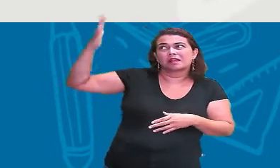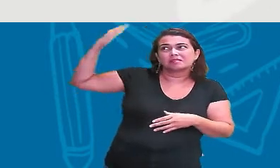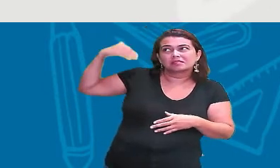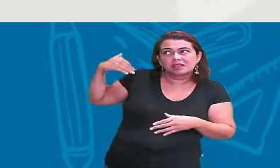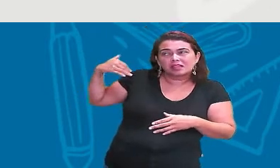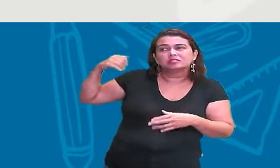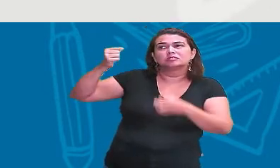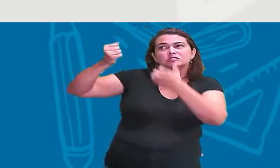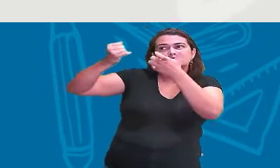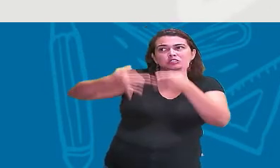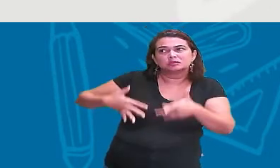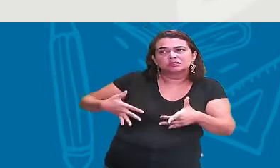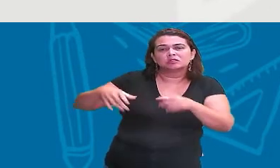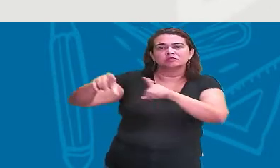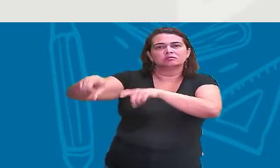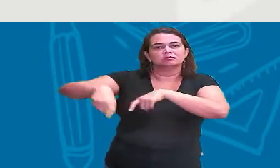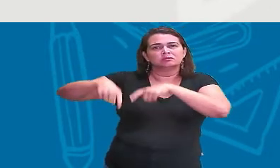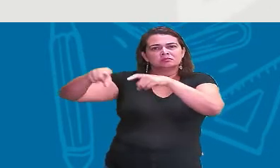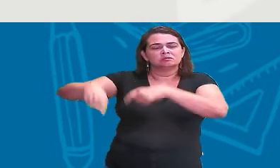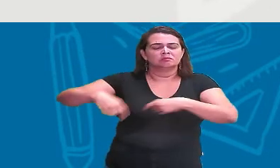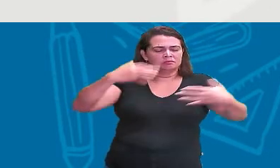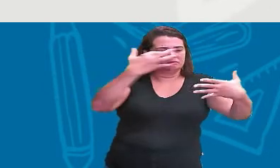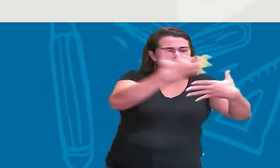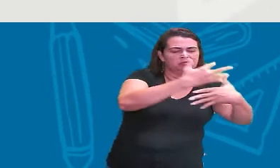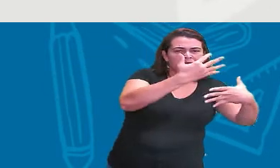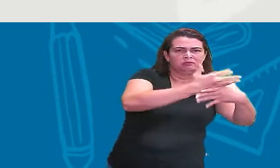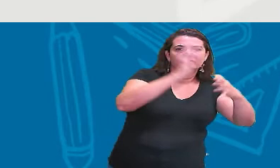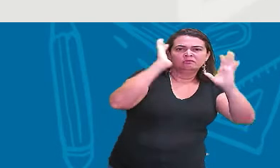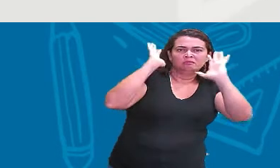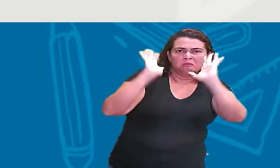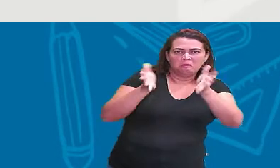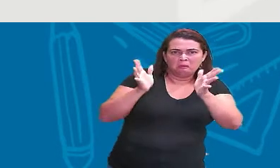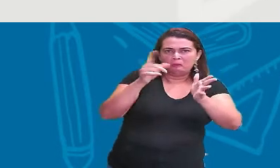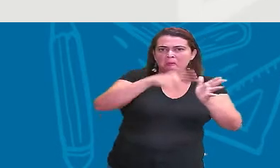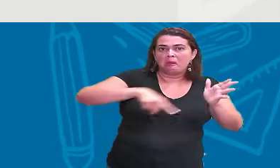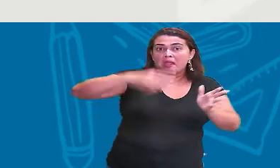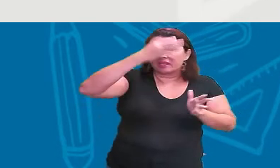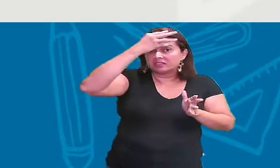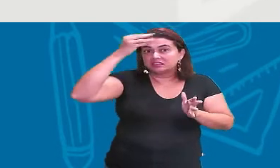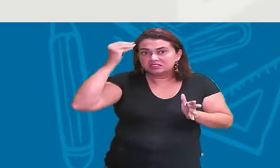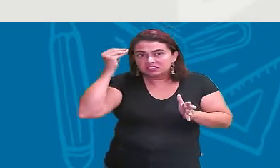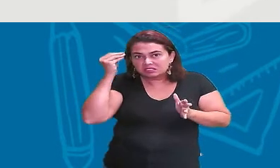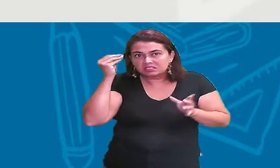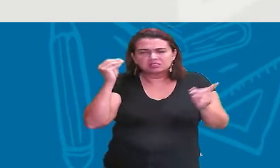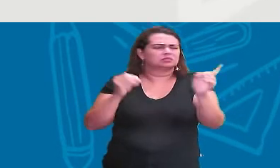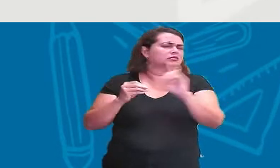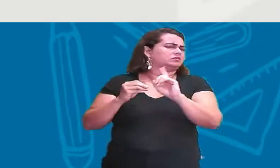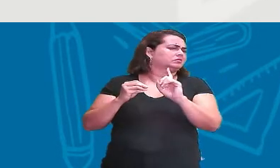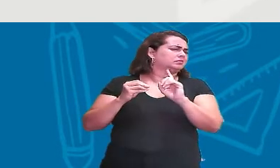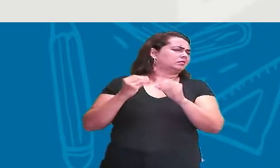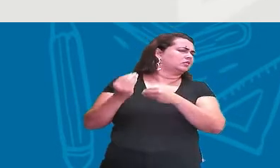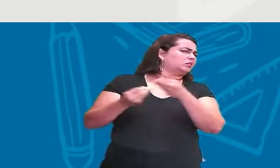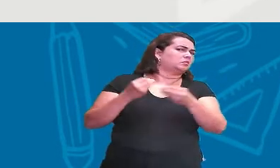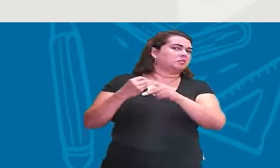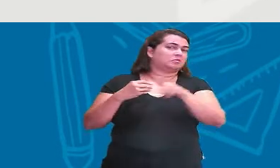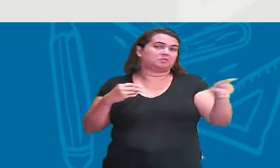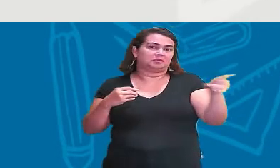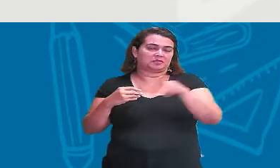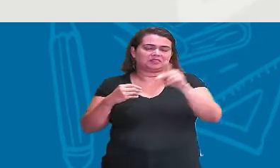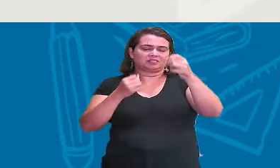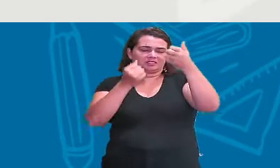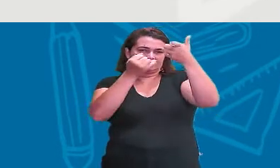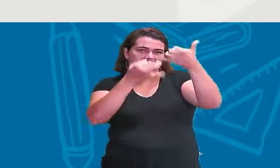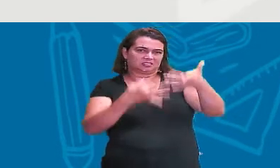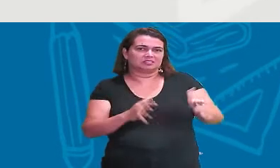e a cidade? A gente falou um pouquinho sobre isso? E se você não lembra, eu tenho certeza que sua professora já falou em sala sobre o que é a